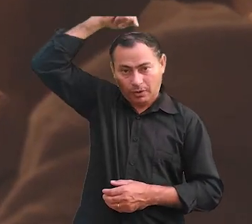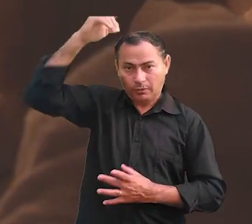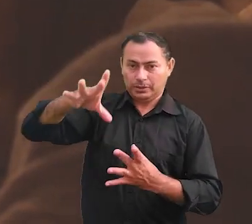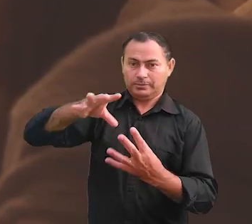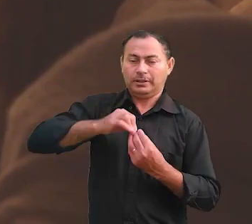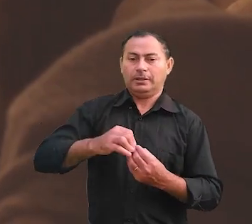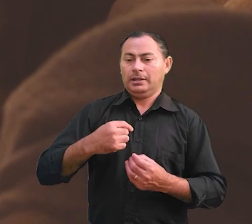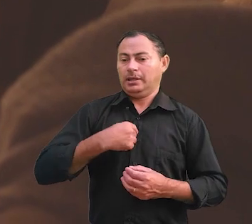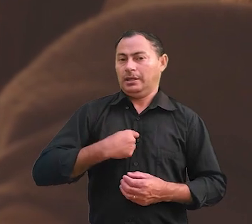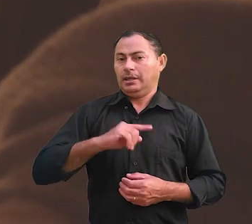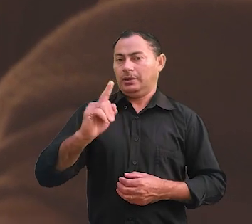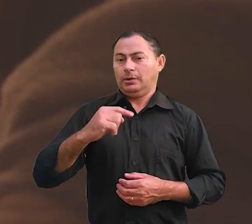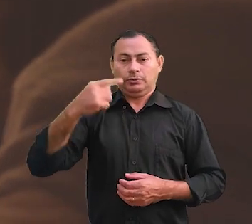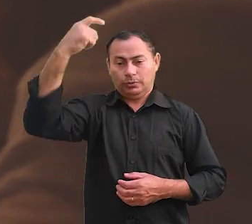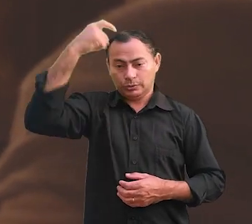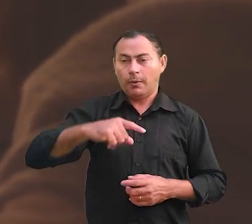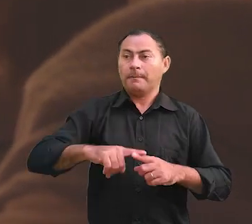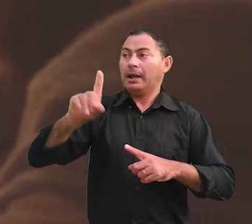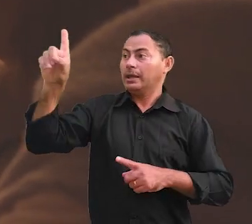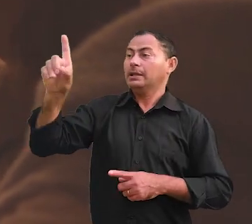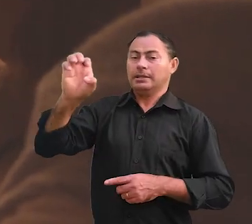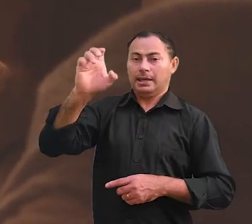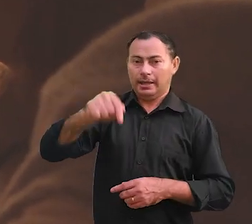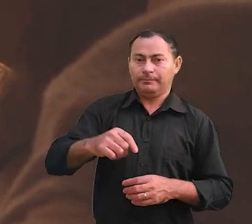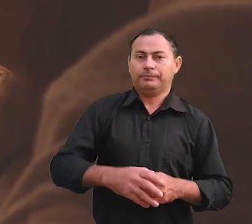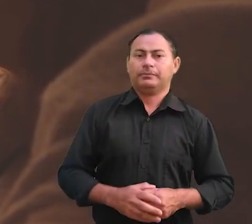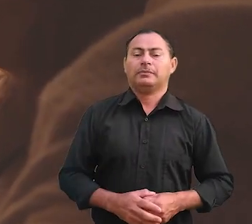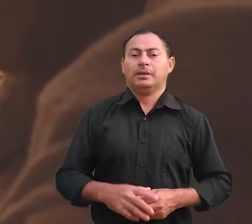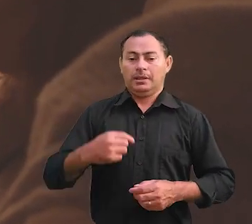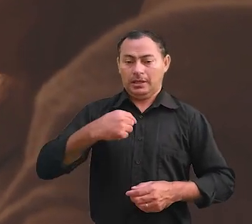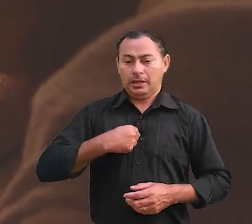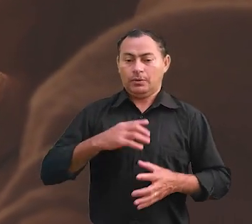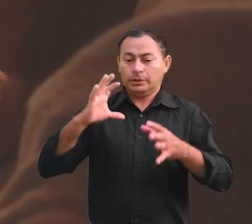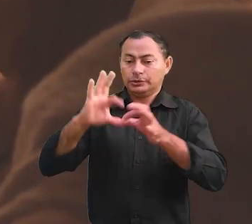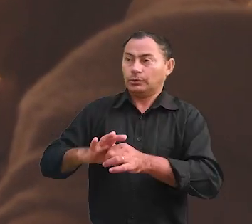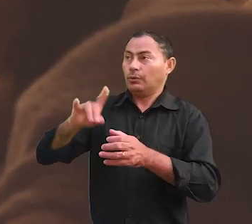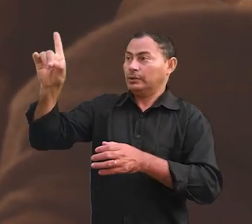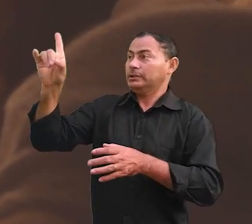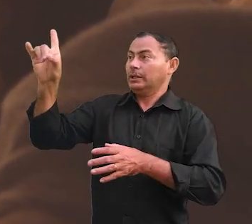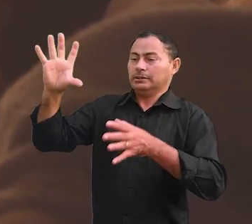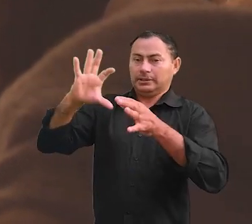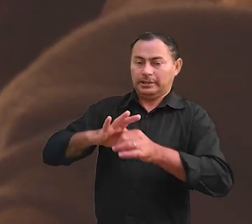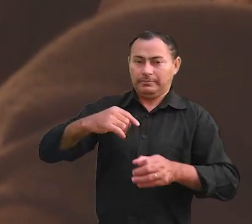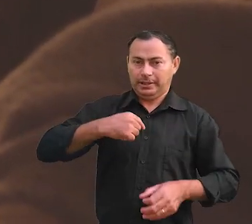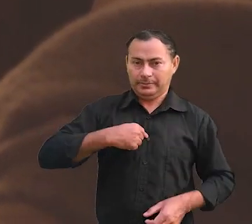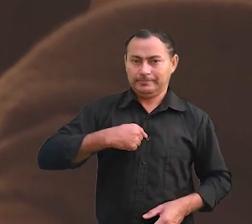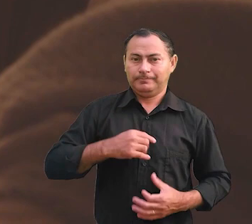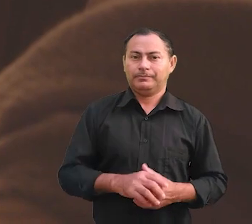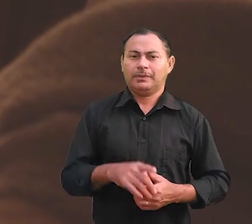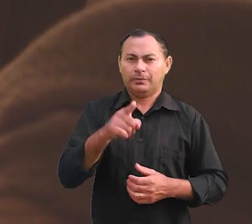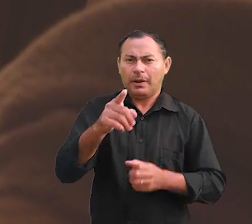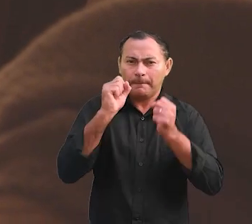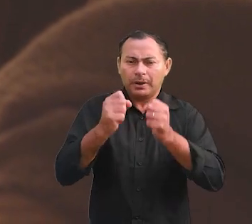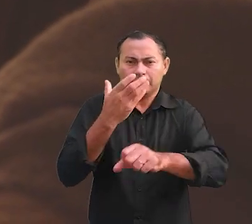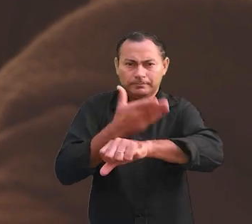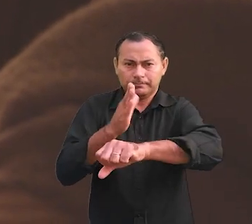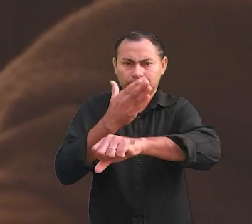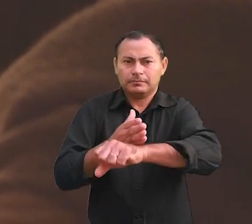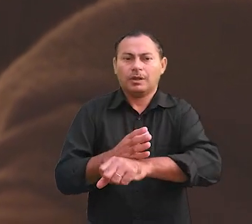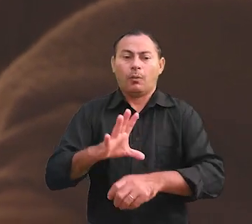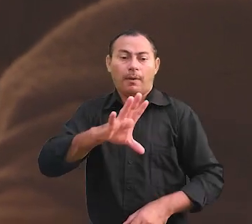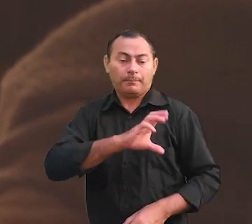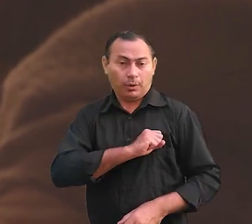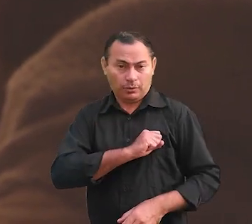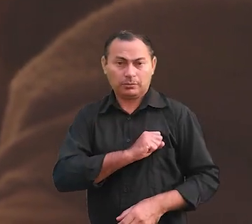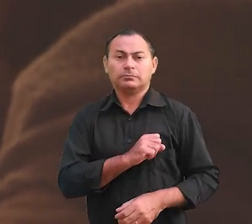espirituais são Eu não sou mas ele é e eu estou e ele está em mim você pode